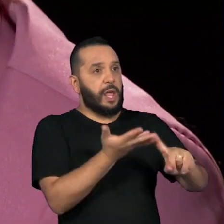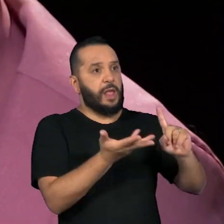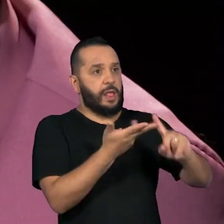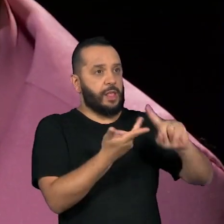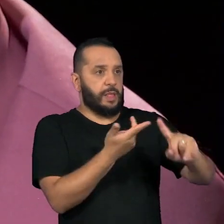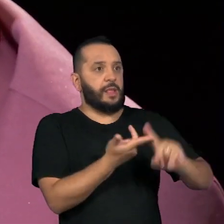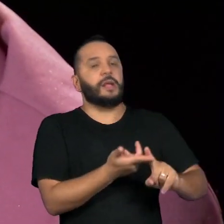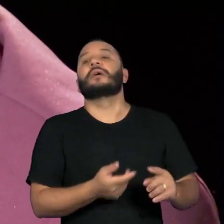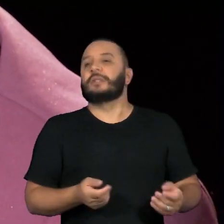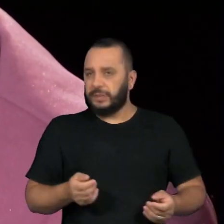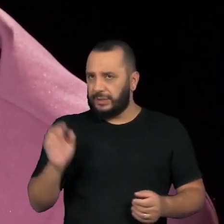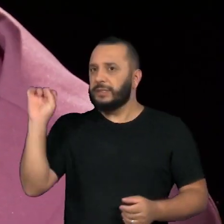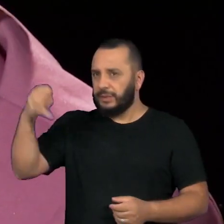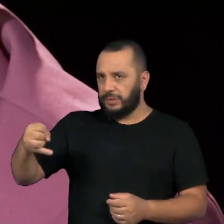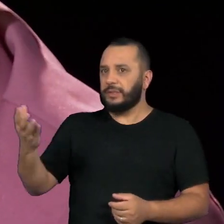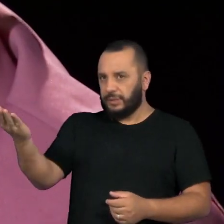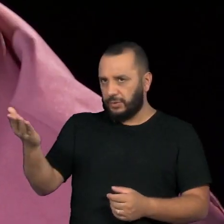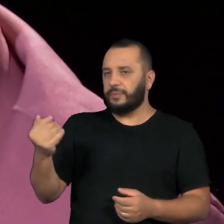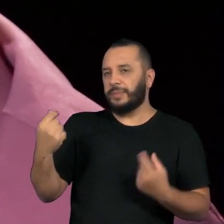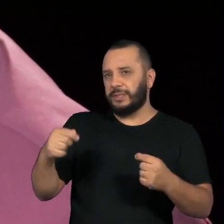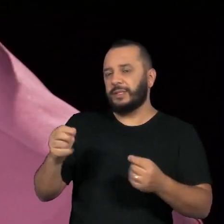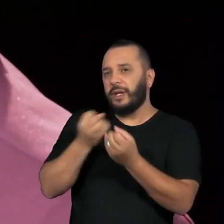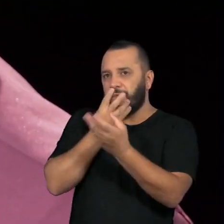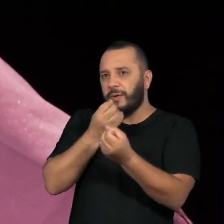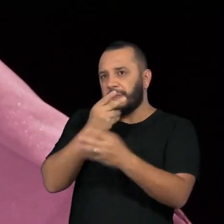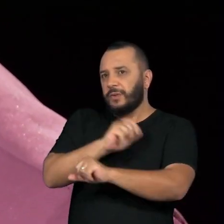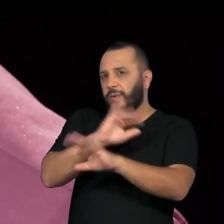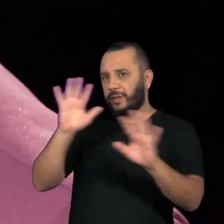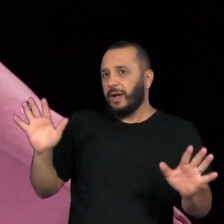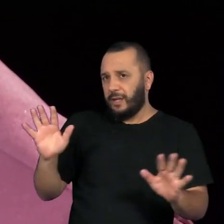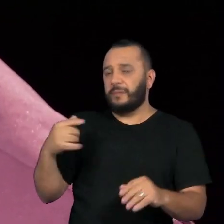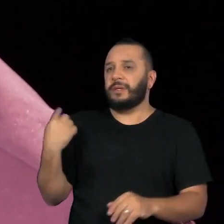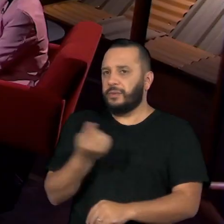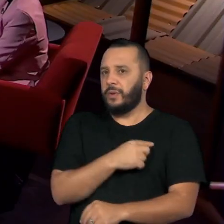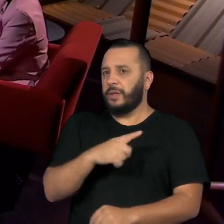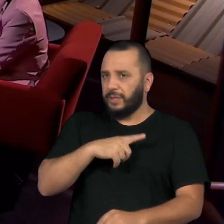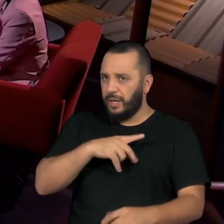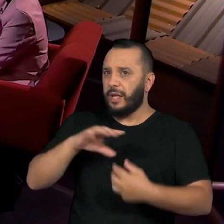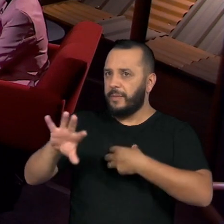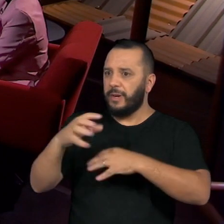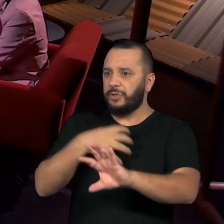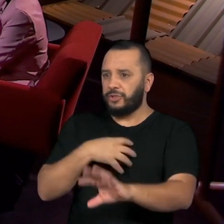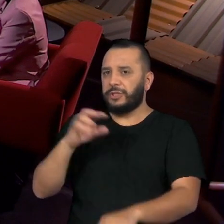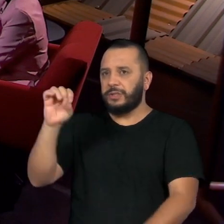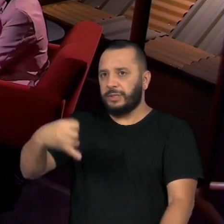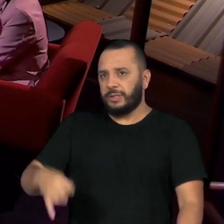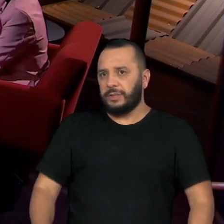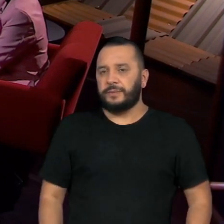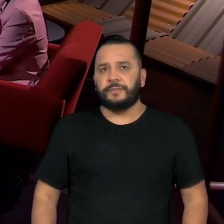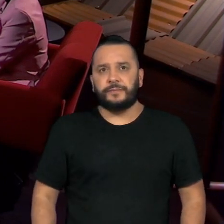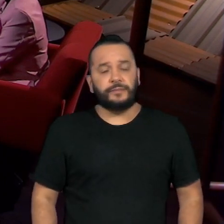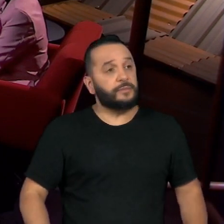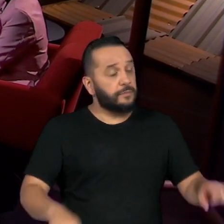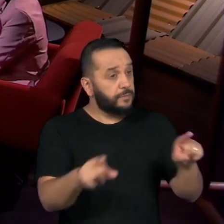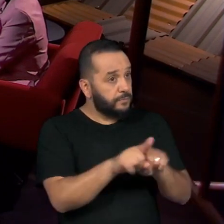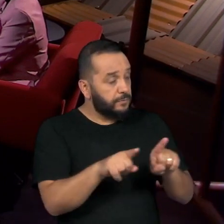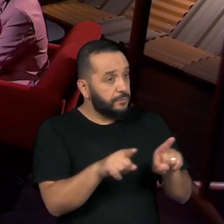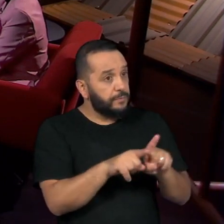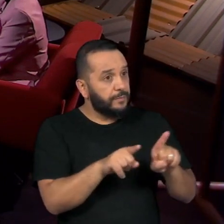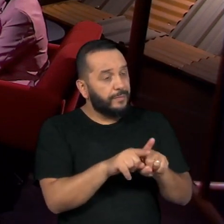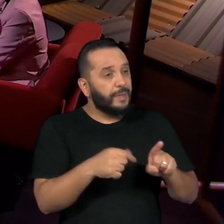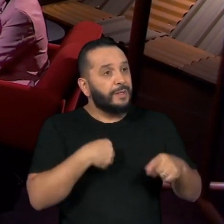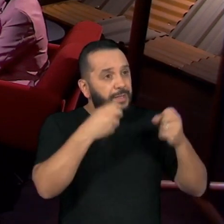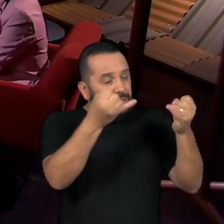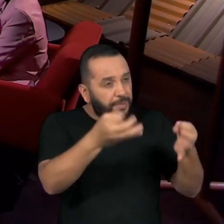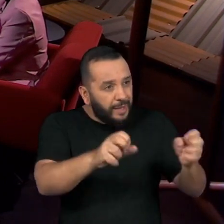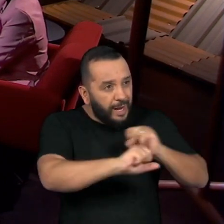gente precisa da informação clara. Mas não significa que a gente não tem empatia. E não é demais ficar sendo